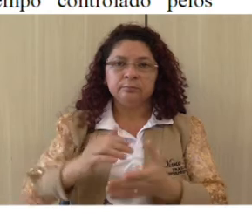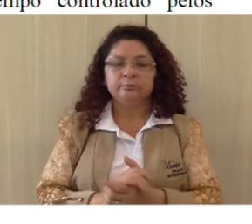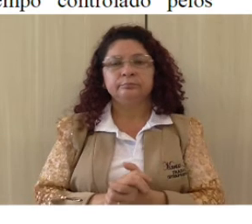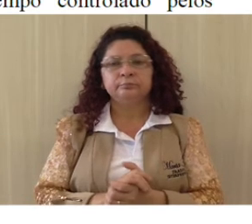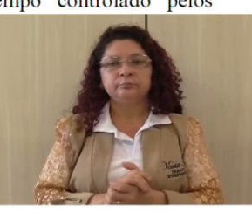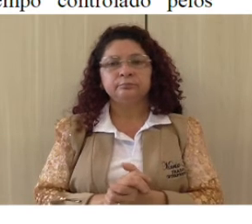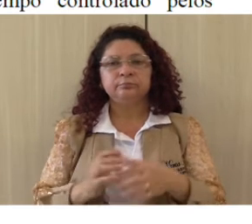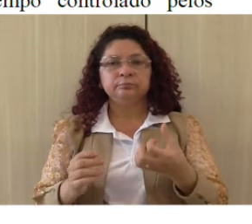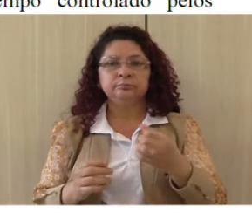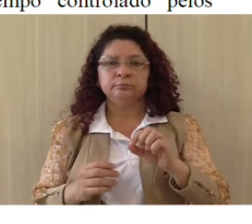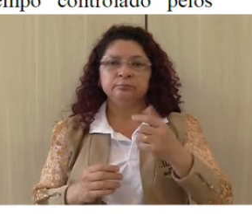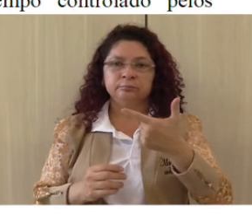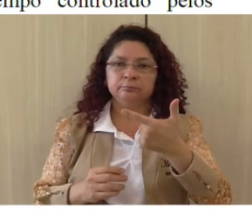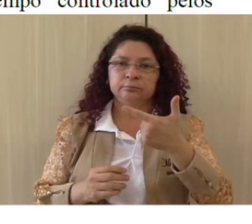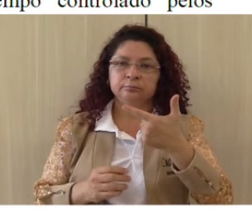Item